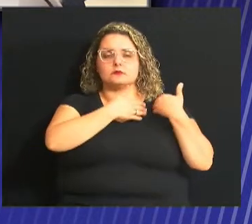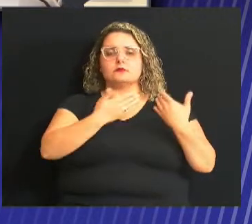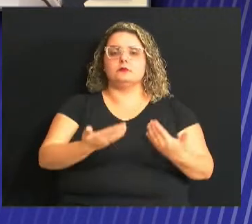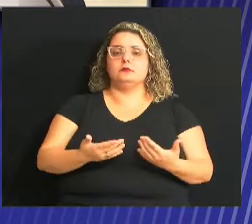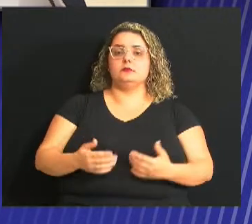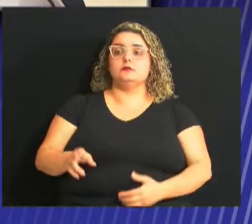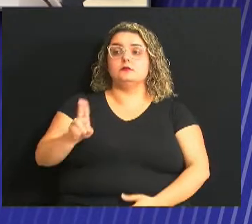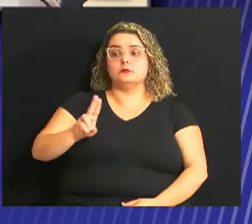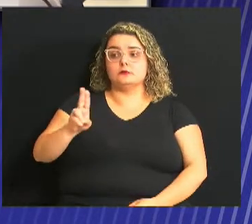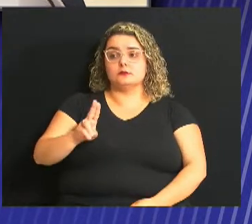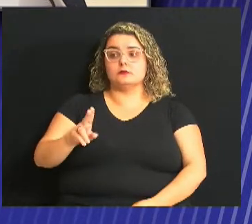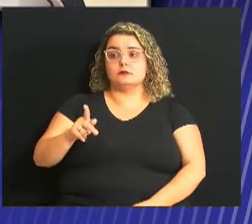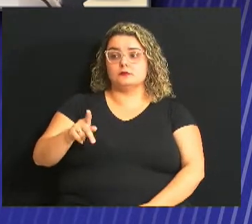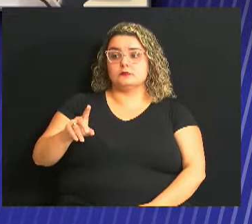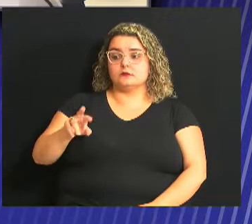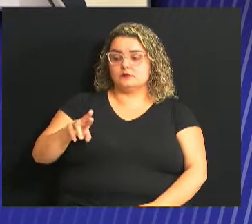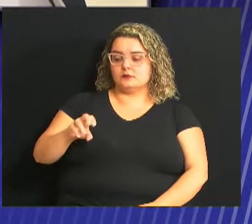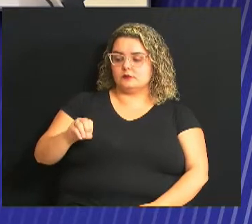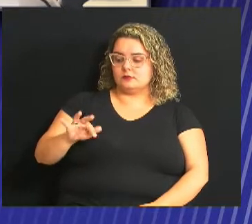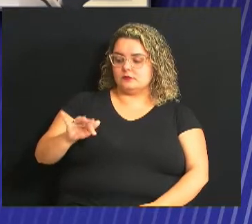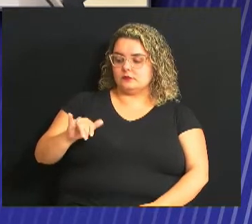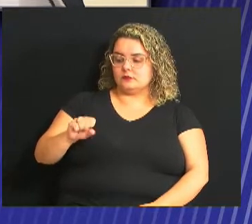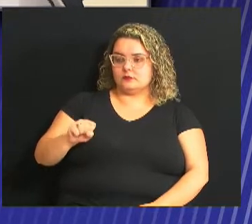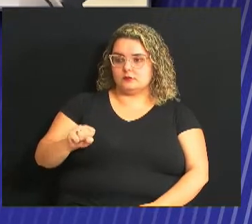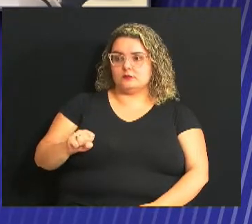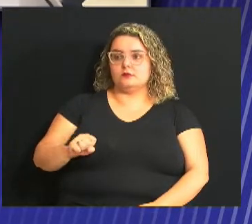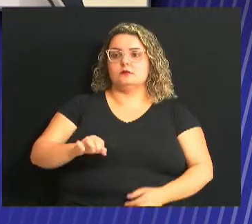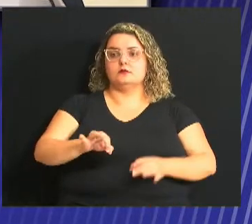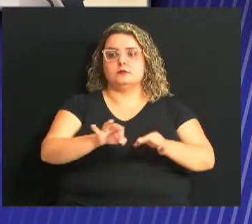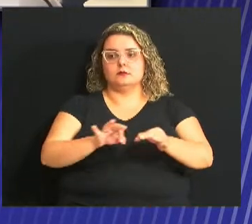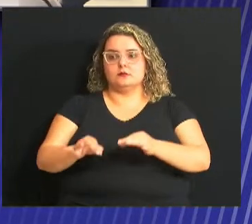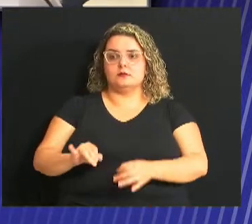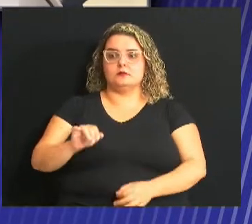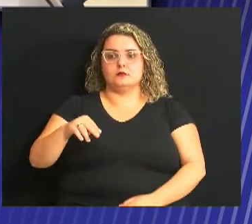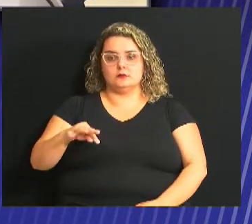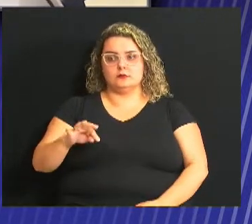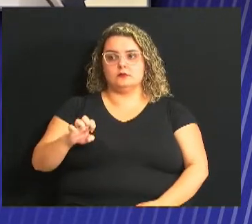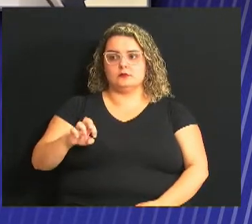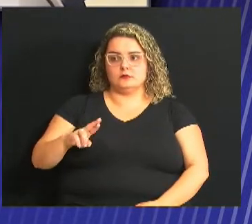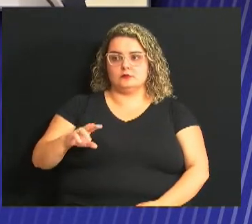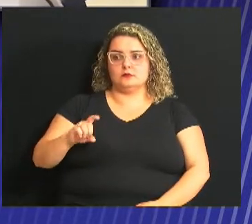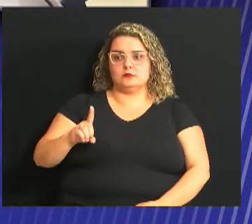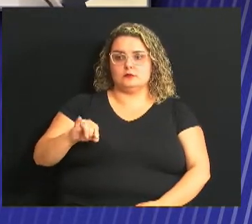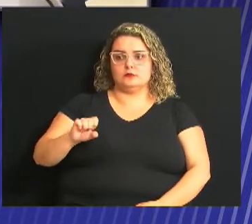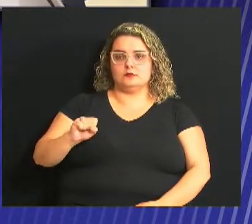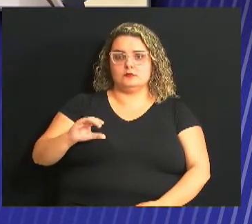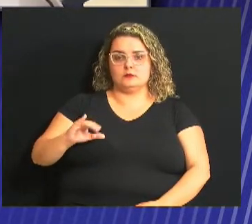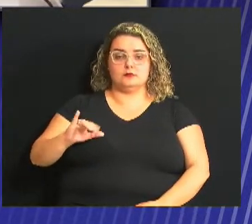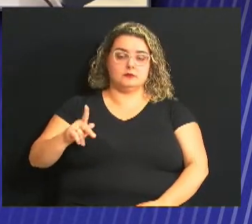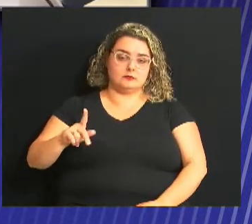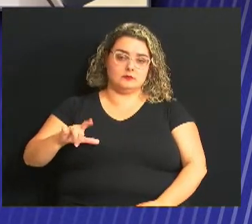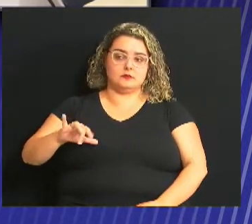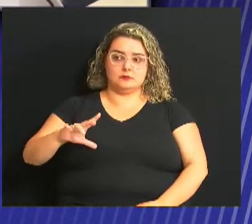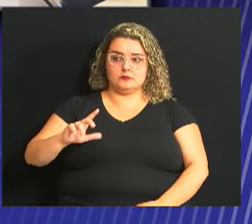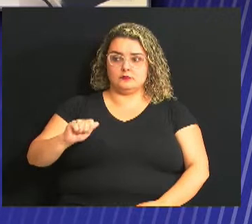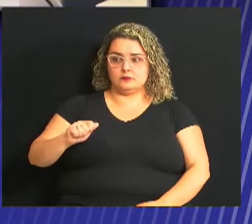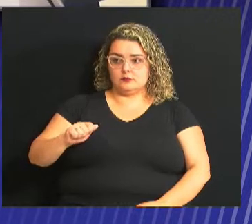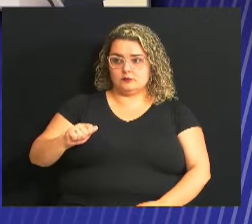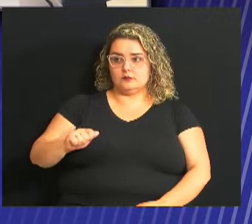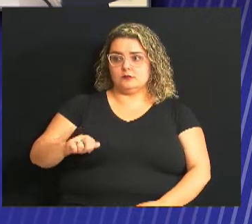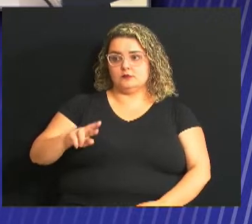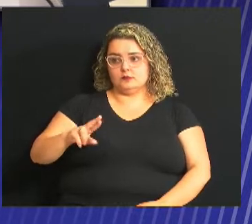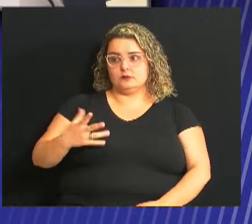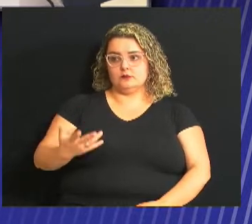do PROFIS, que é o Programa Interdisciplinar de Educação Superior. Aliás, um